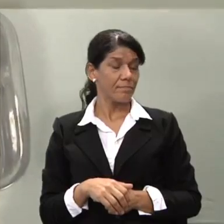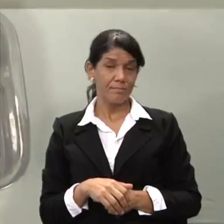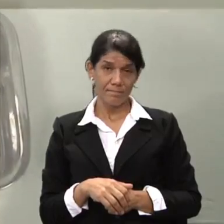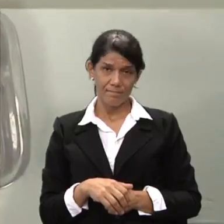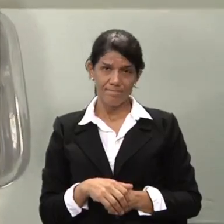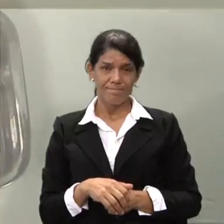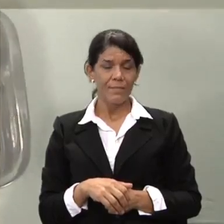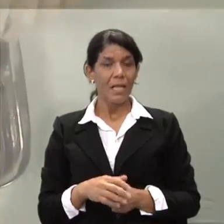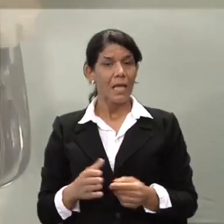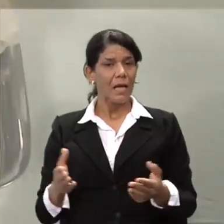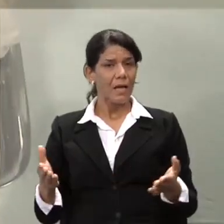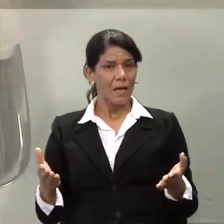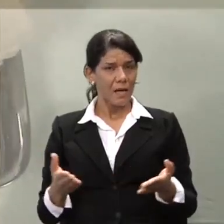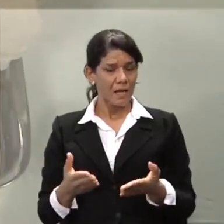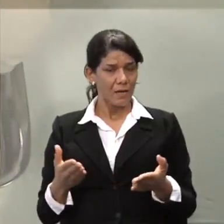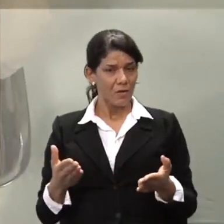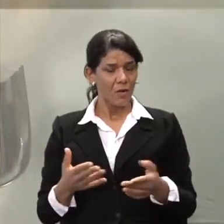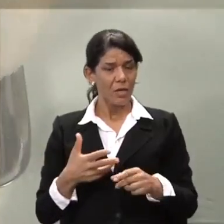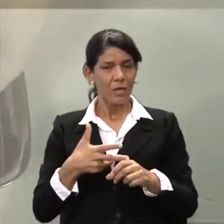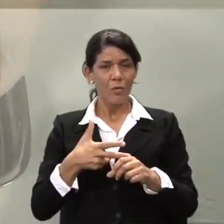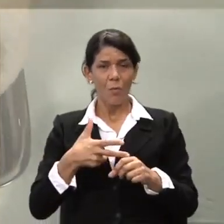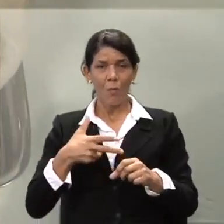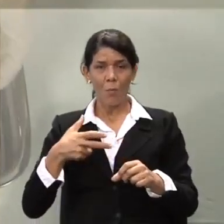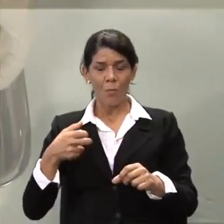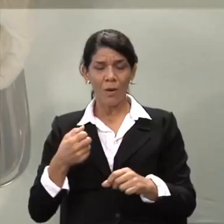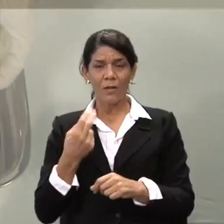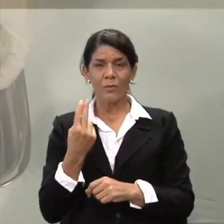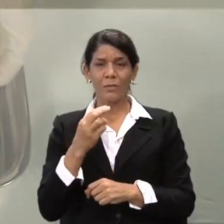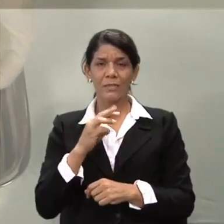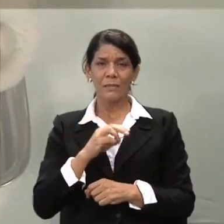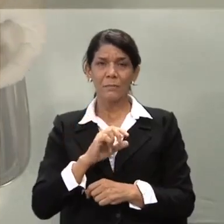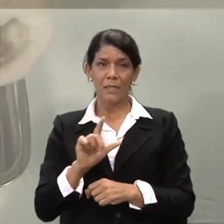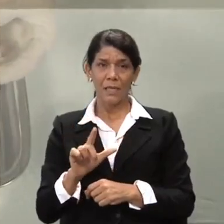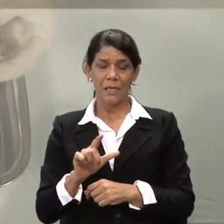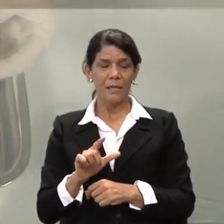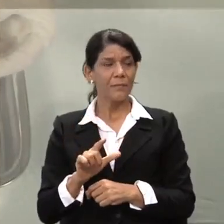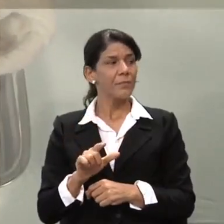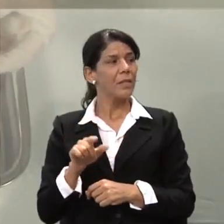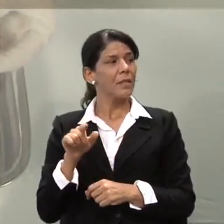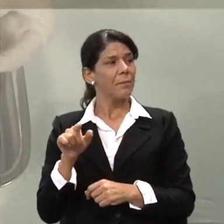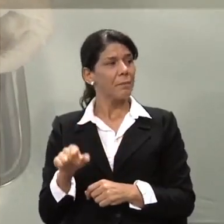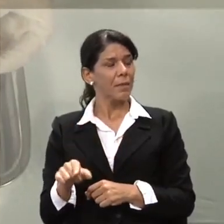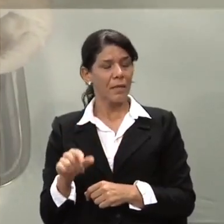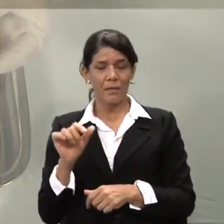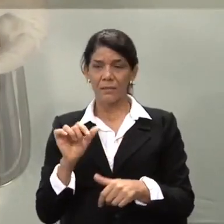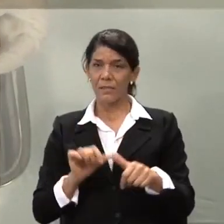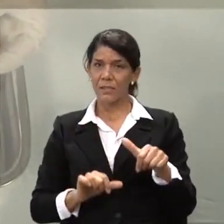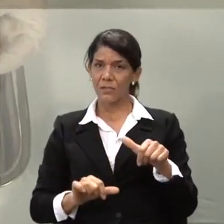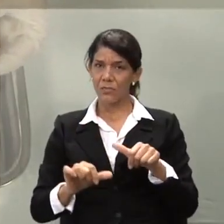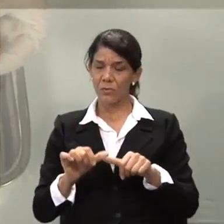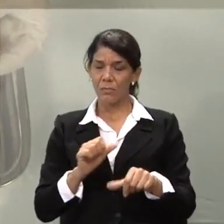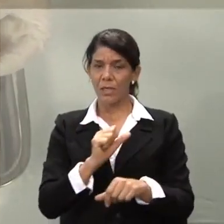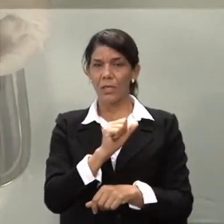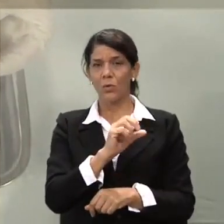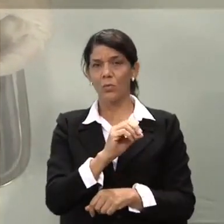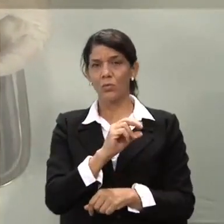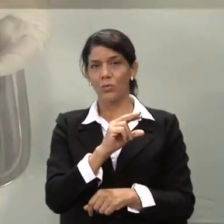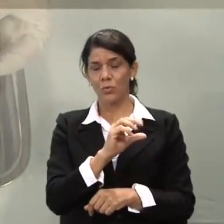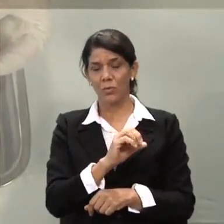Agora, nós vamos aspirar os 2 ml restantes para transformar esse soro